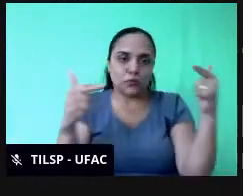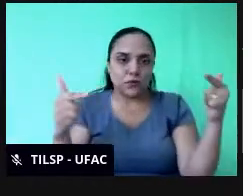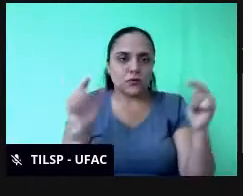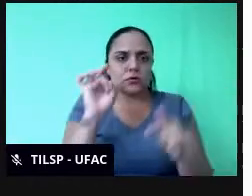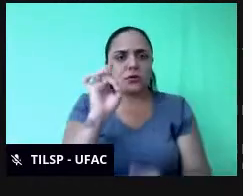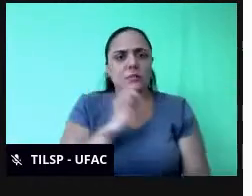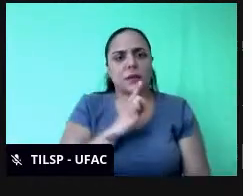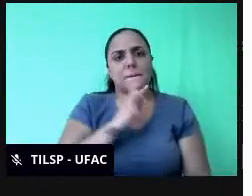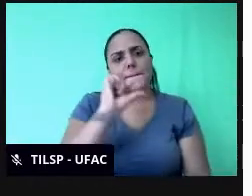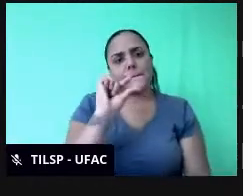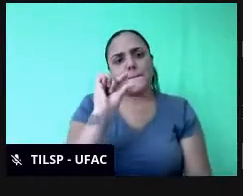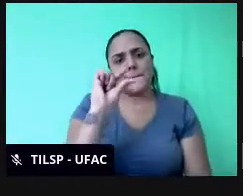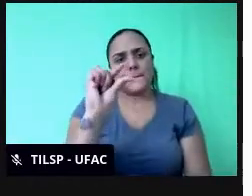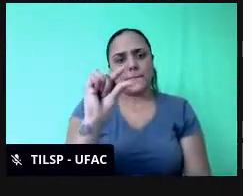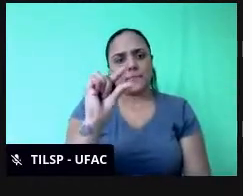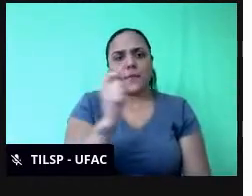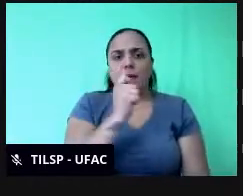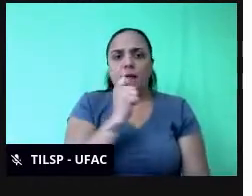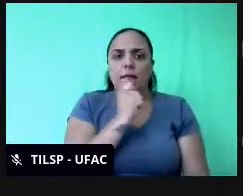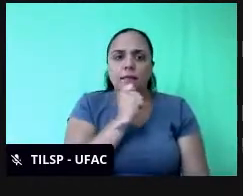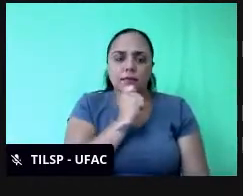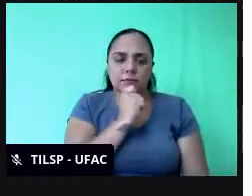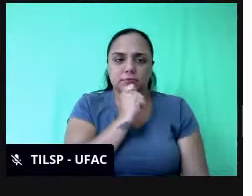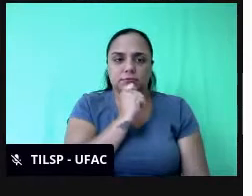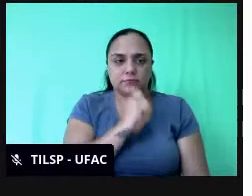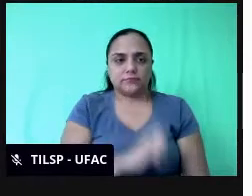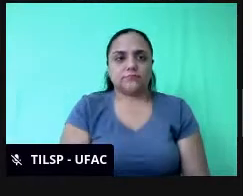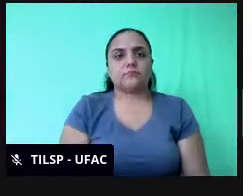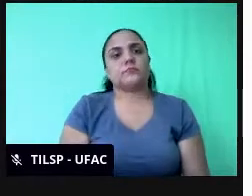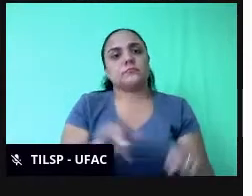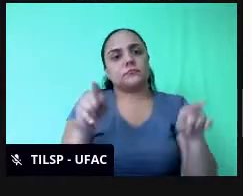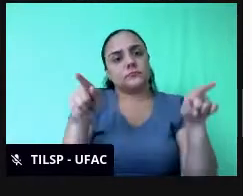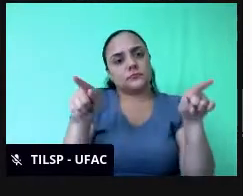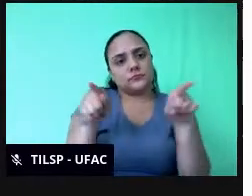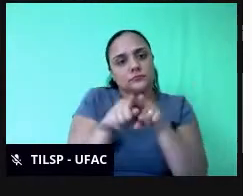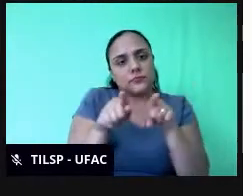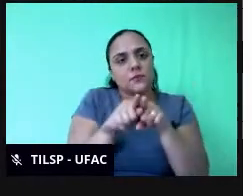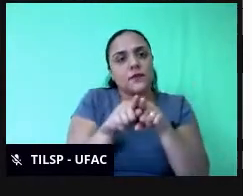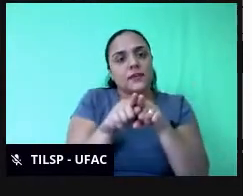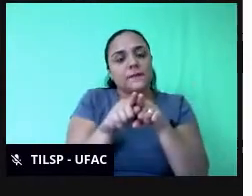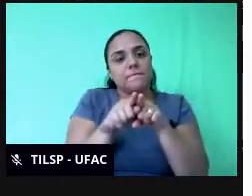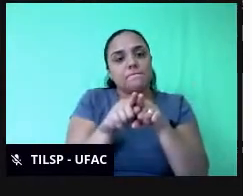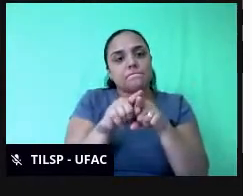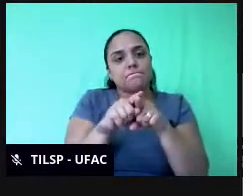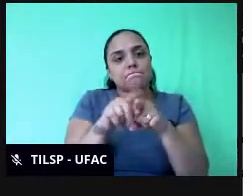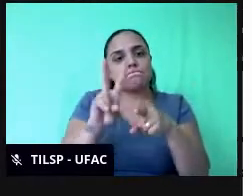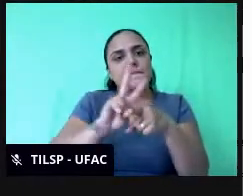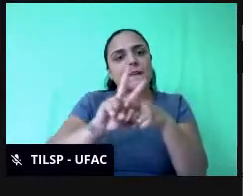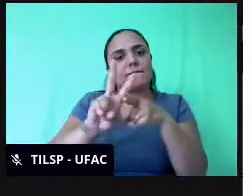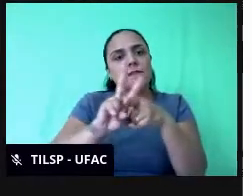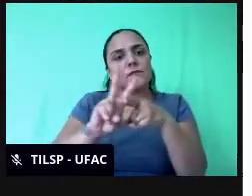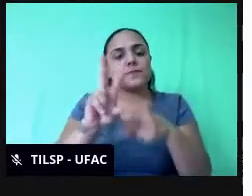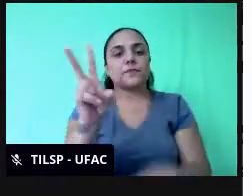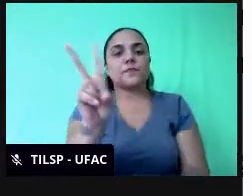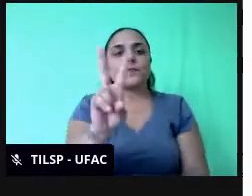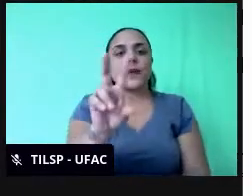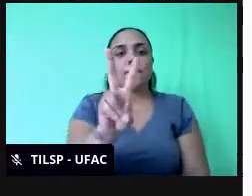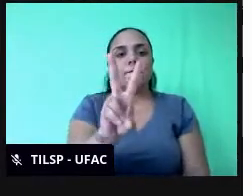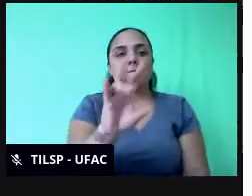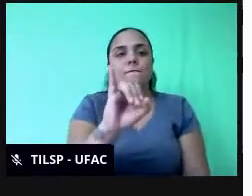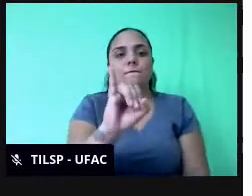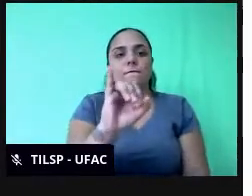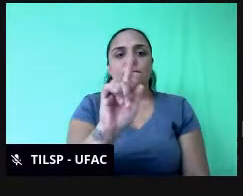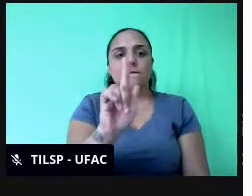a maioria tem conflitos de interesse. Temos também a questão da Anvisa, que ela liberou todos esses suplementos